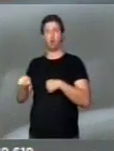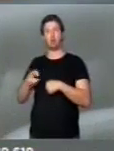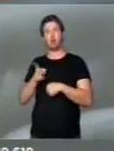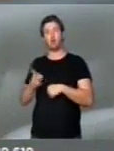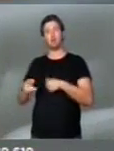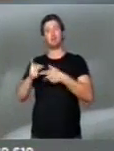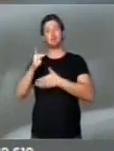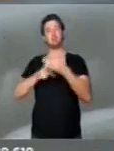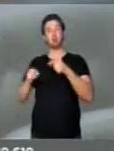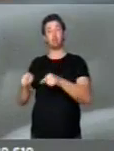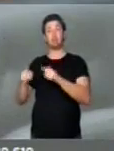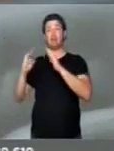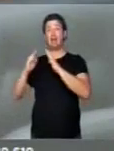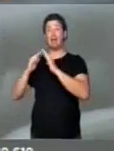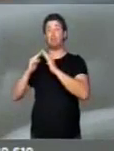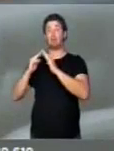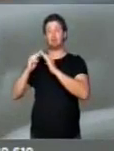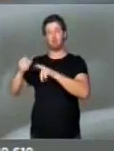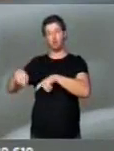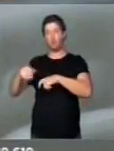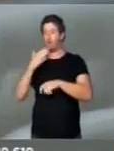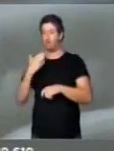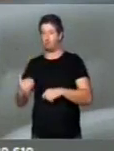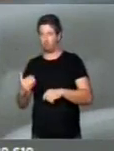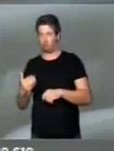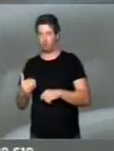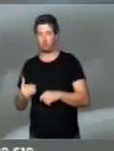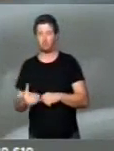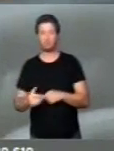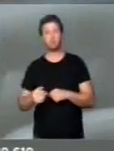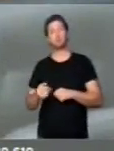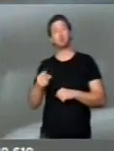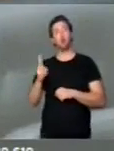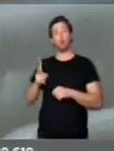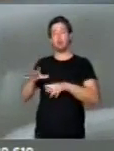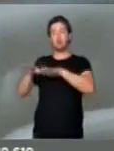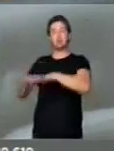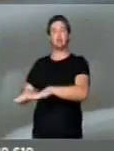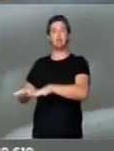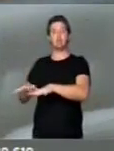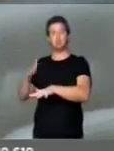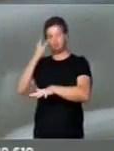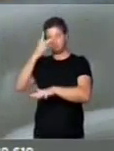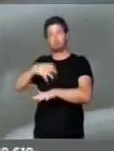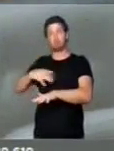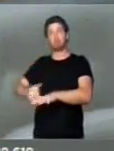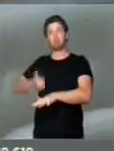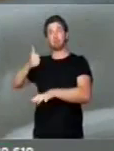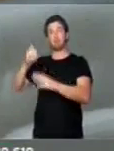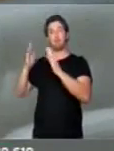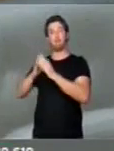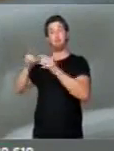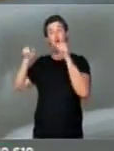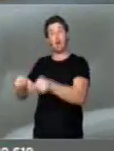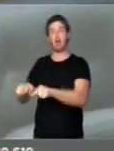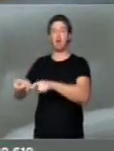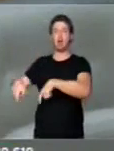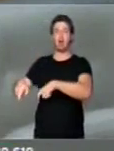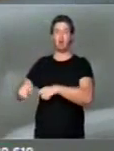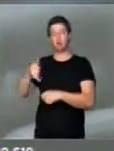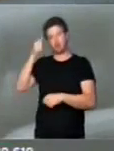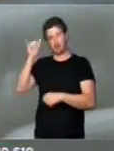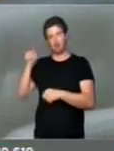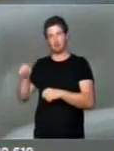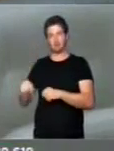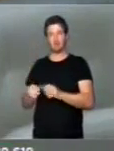esse programa de habitação rural, para manter o pequeno agricultor com autoestima elevada, morando lá na